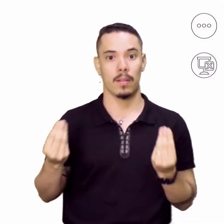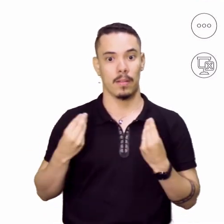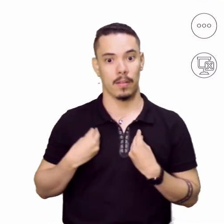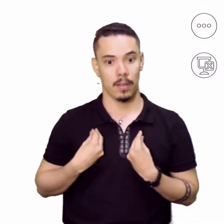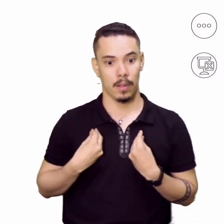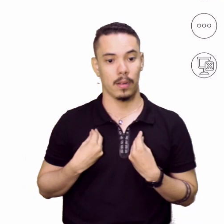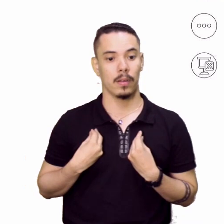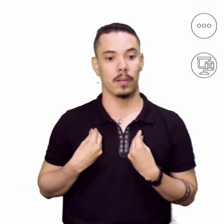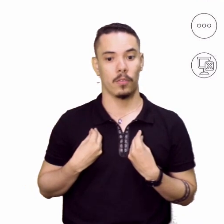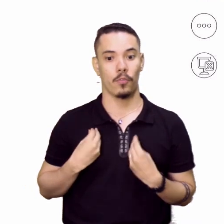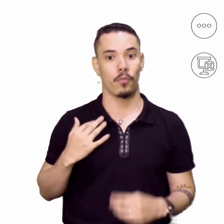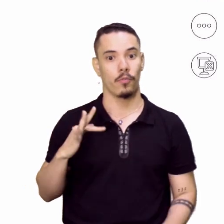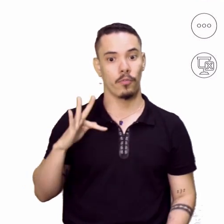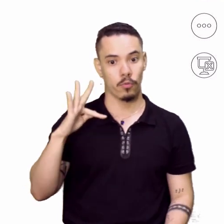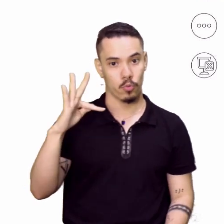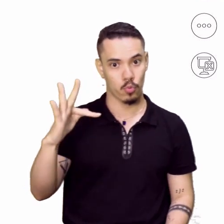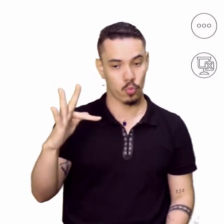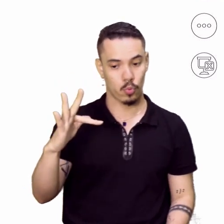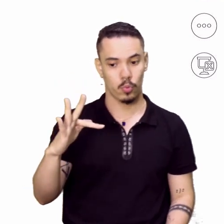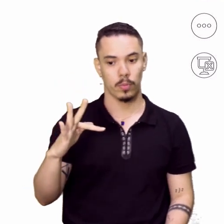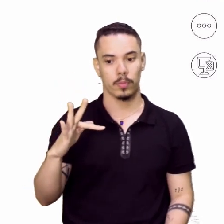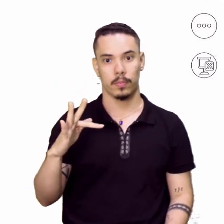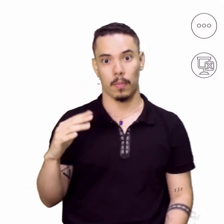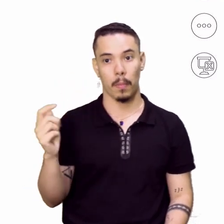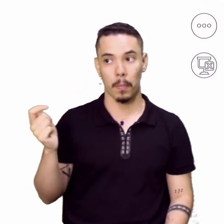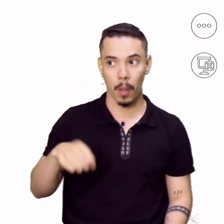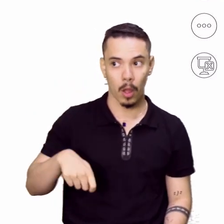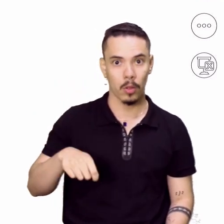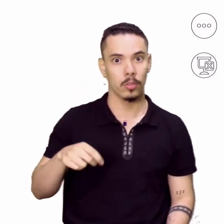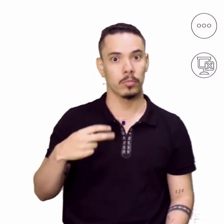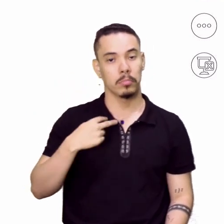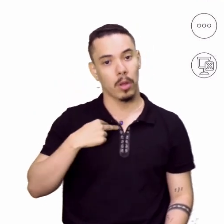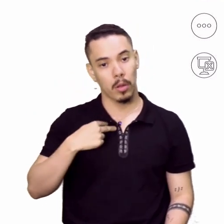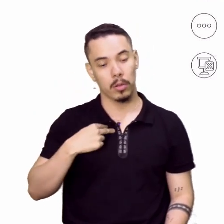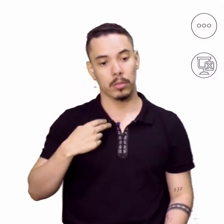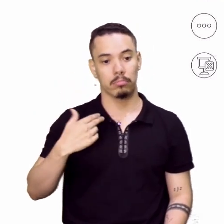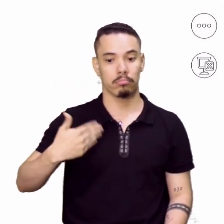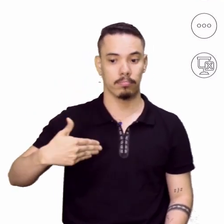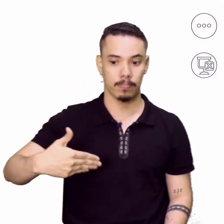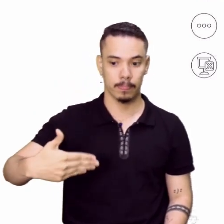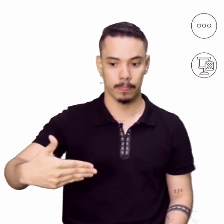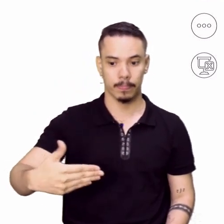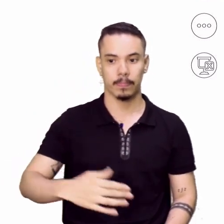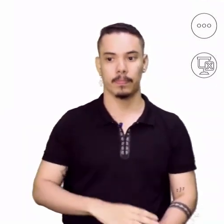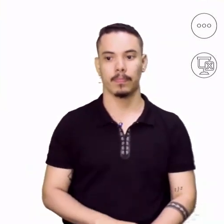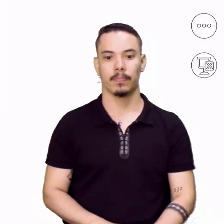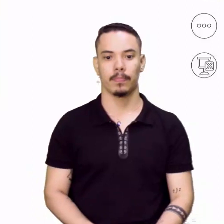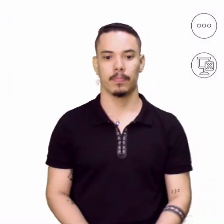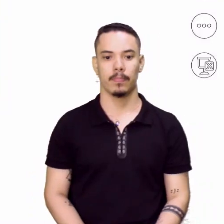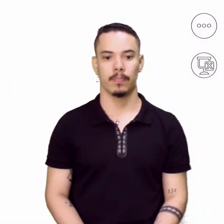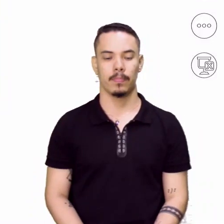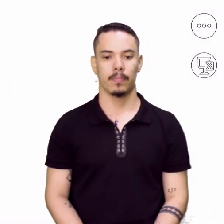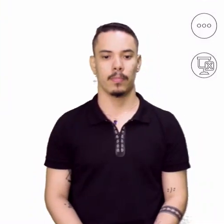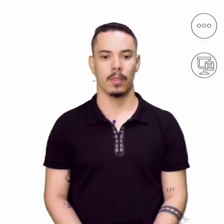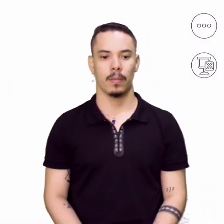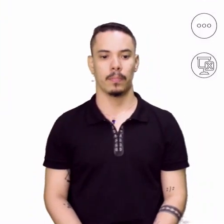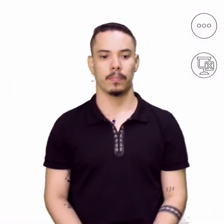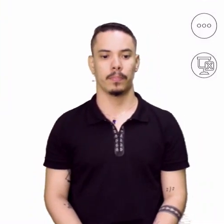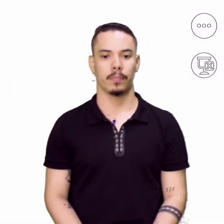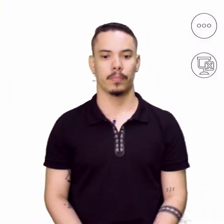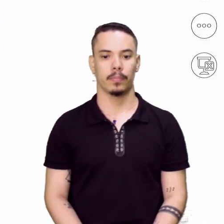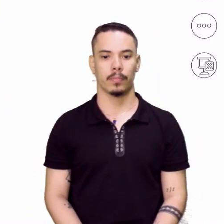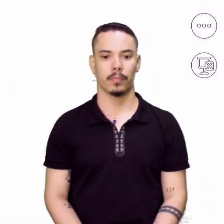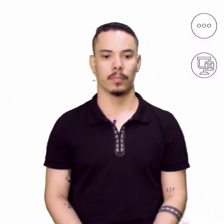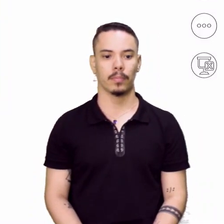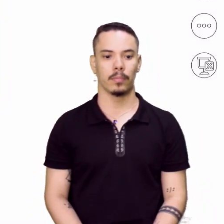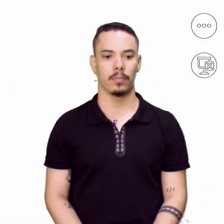aí que talvez Enfim pode acontecer ou não E aí nós temos outra pergunta e agora